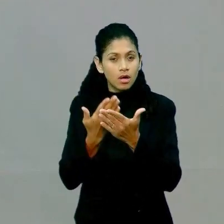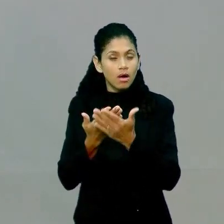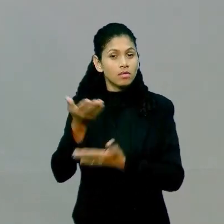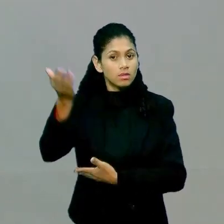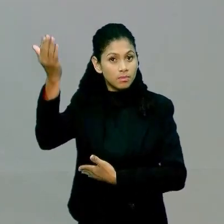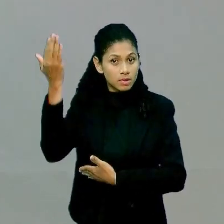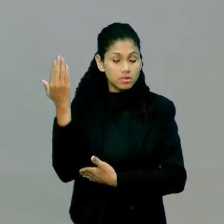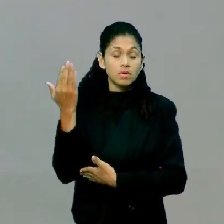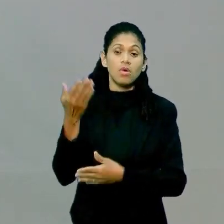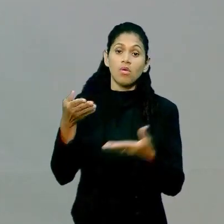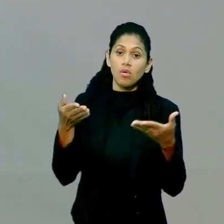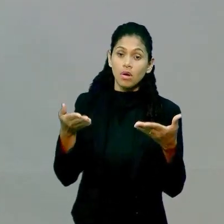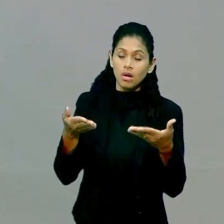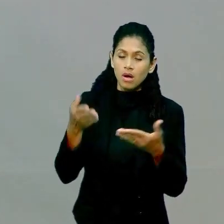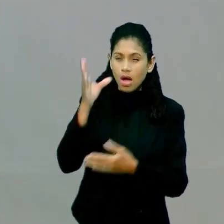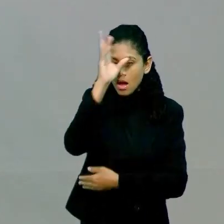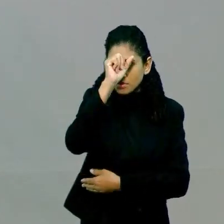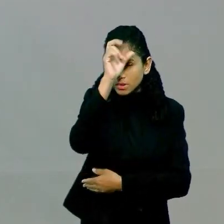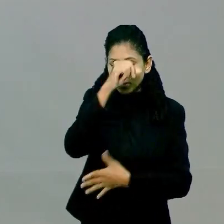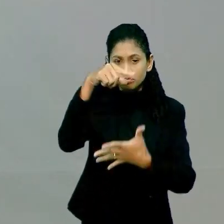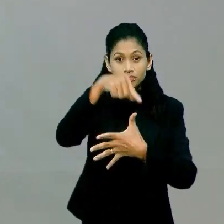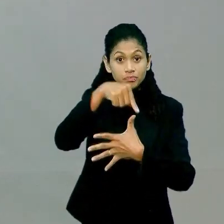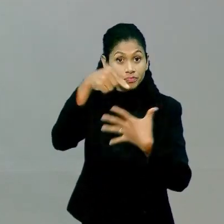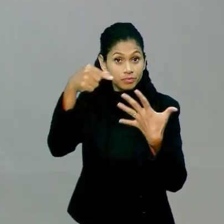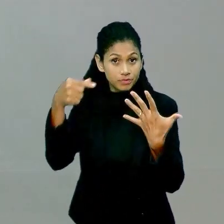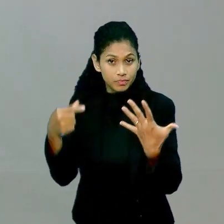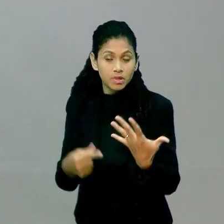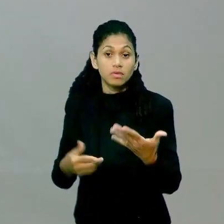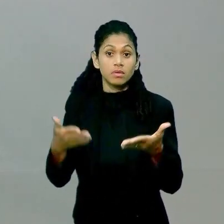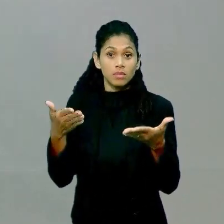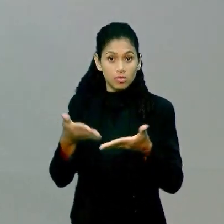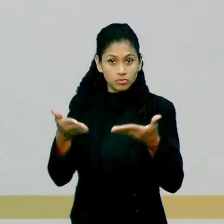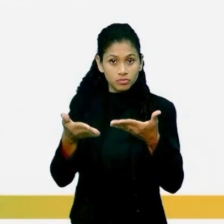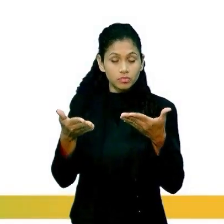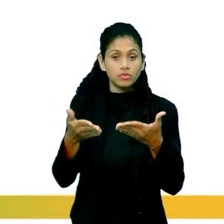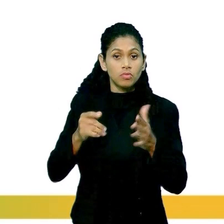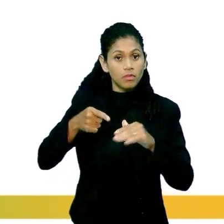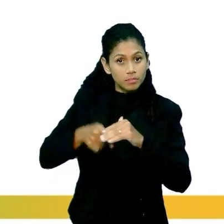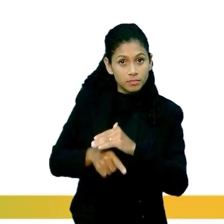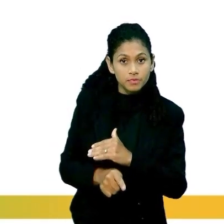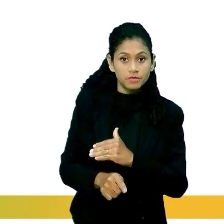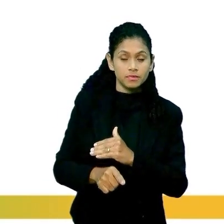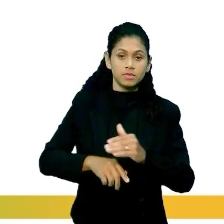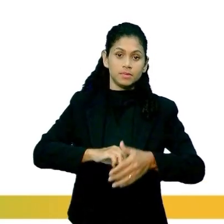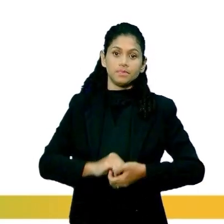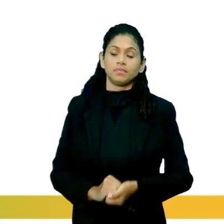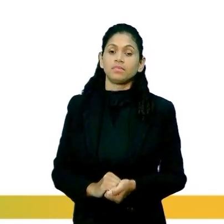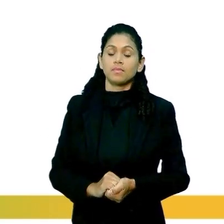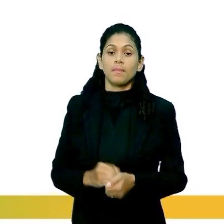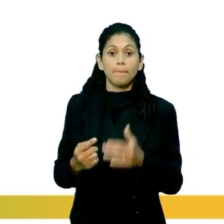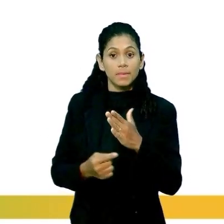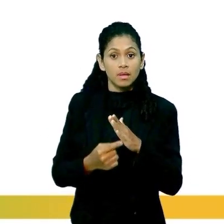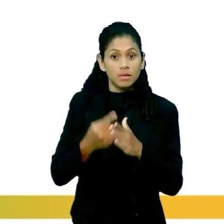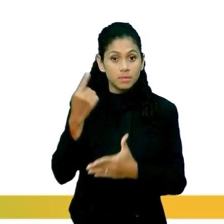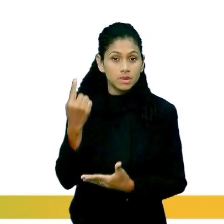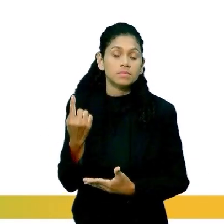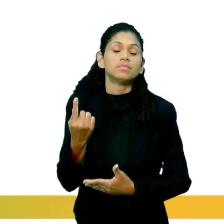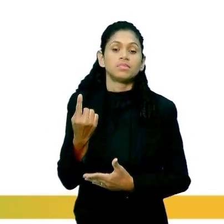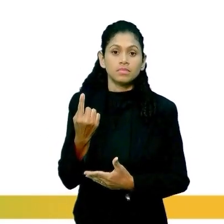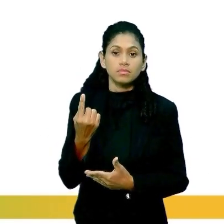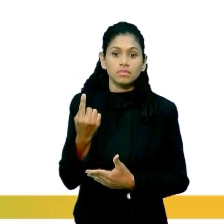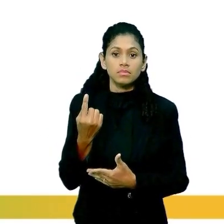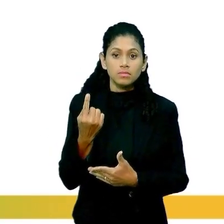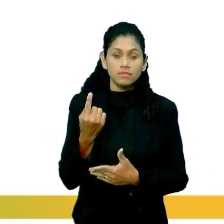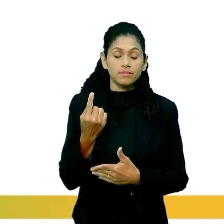fazer essas relações estequiométricas. Então, fica com a gente, vamos lá! Bom, primeiramente, a estequiometria ela é